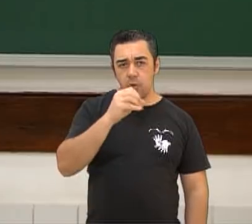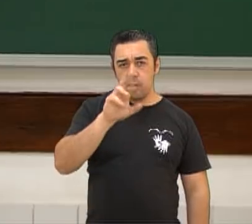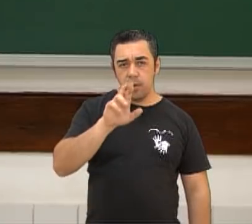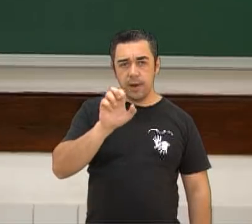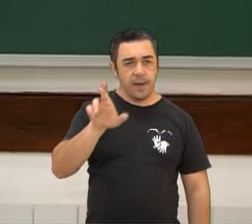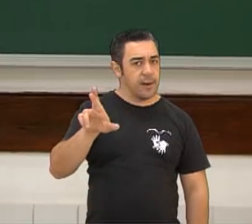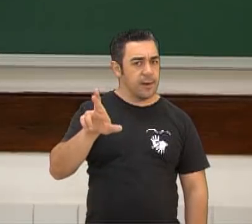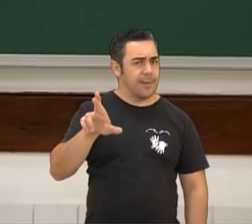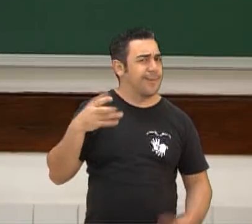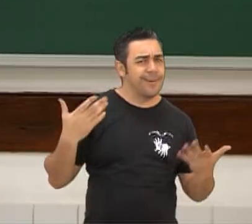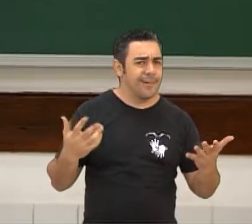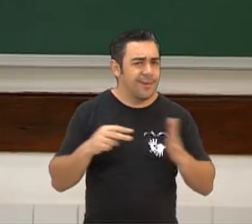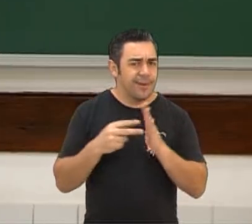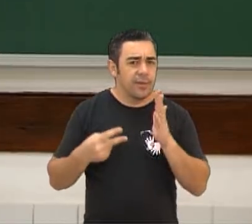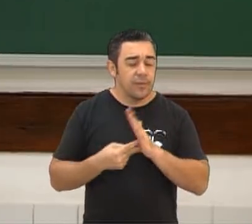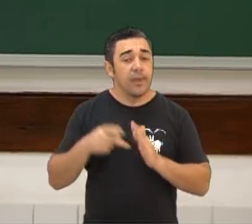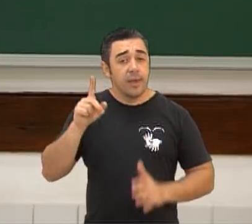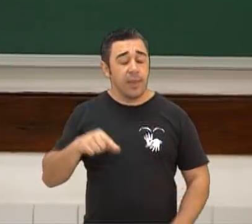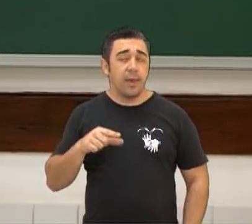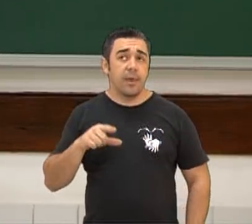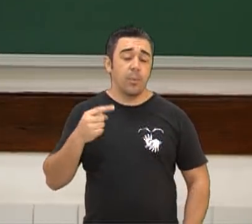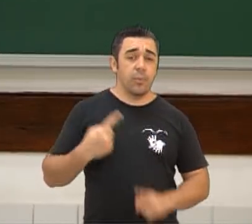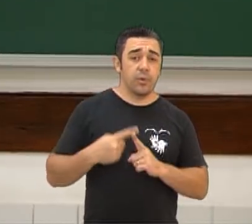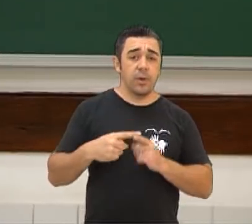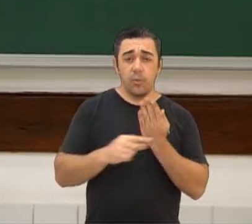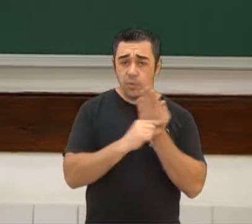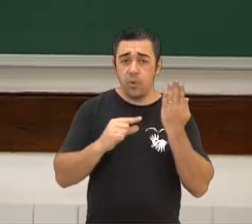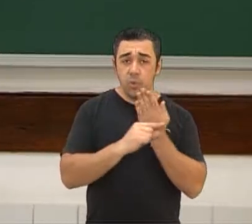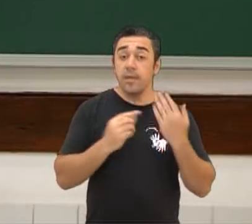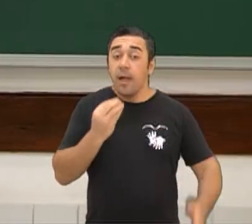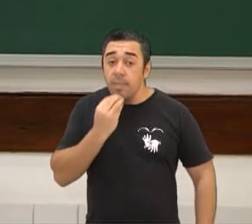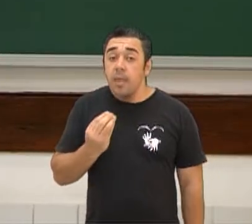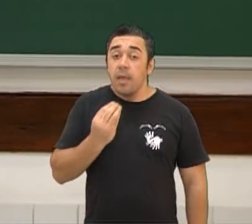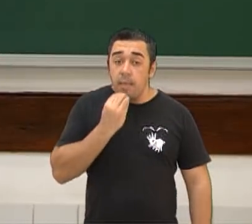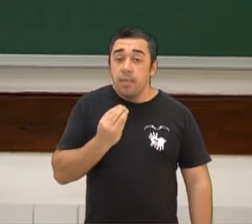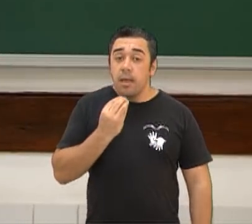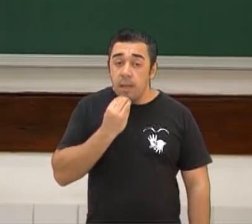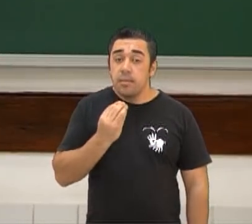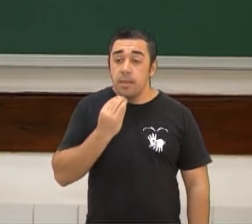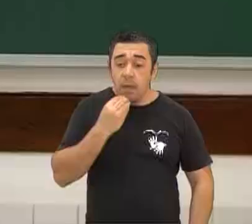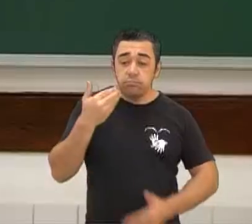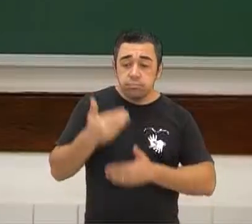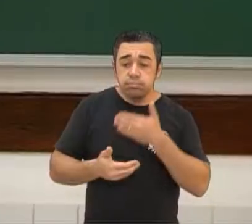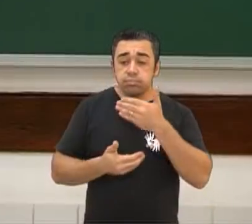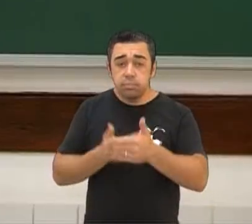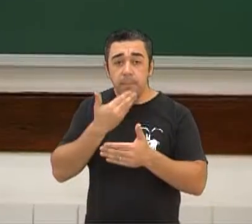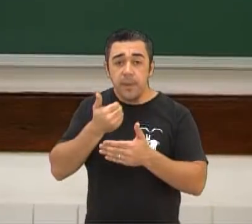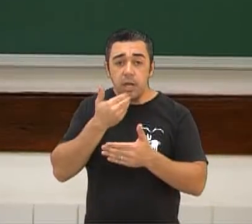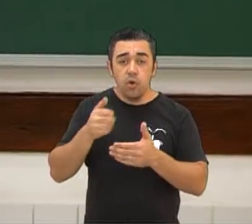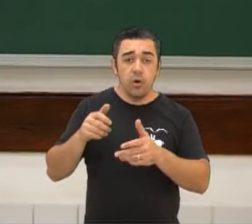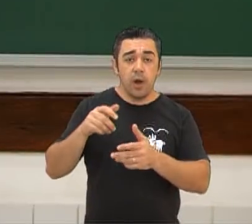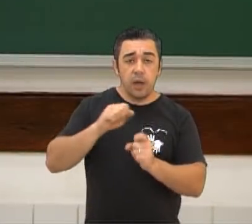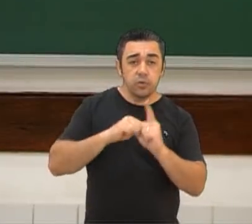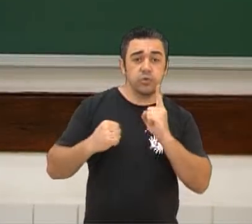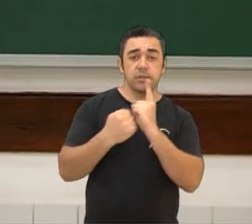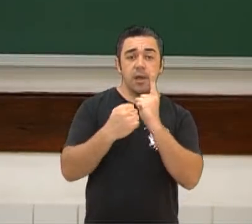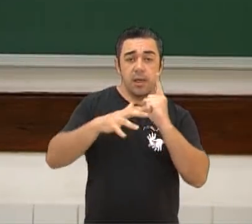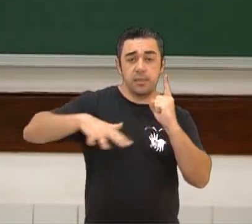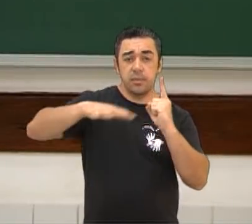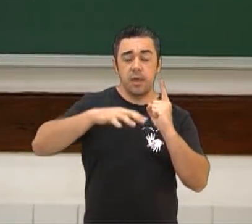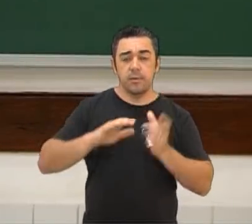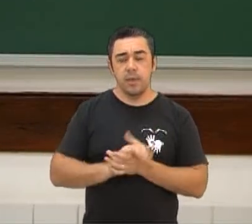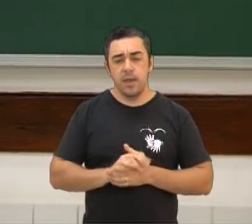foi justamente filósofos que tentaram melhorar a humanidade. Quando a gente, né, destrinchou o conceito de virtude, por exemplo,